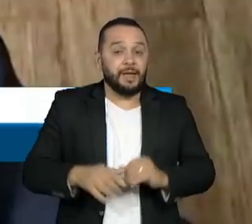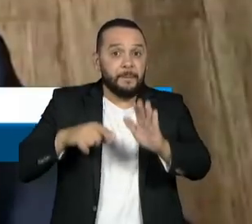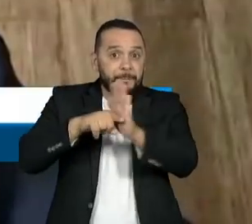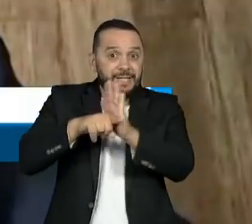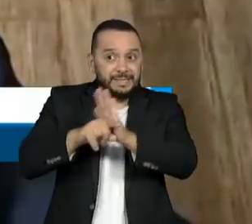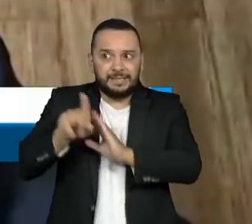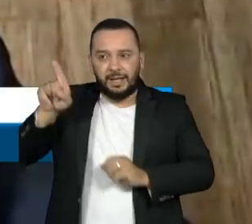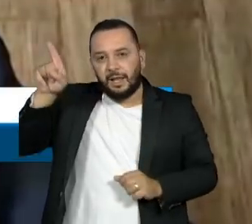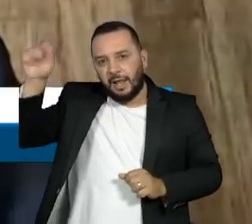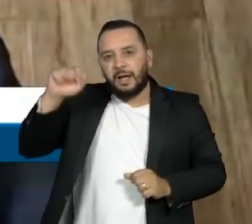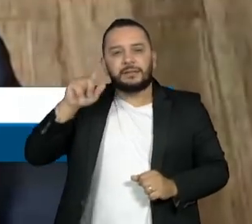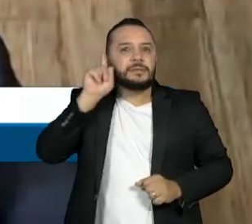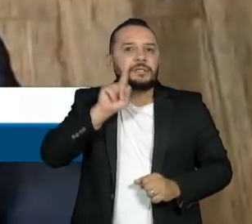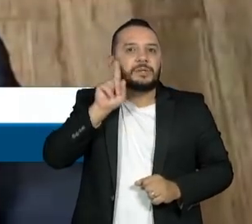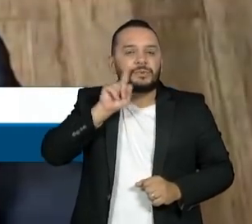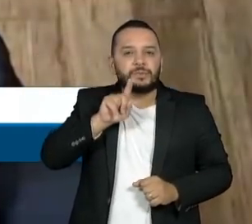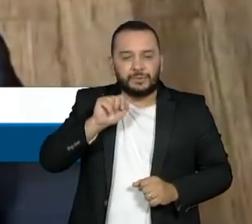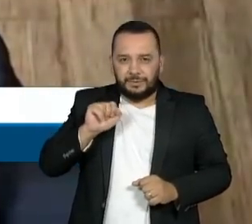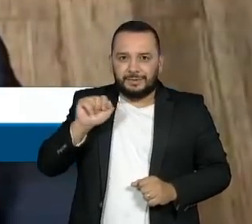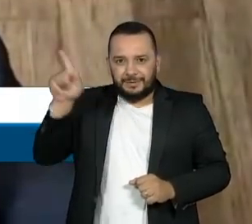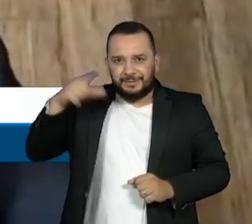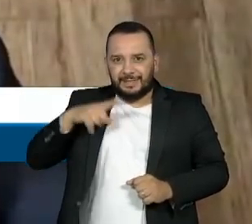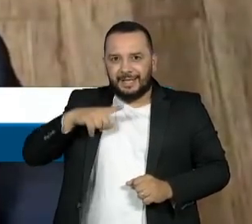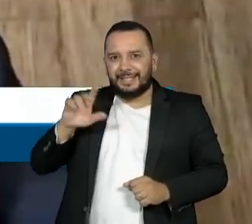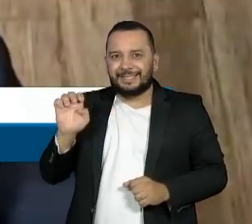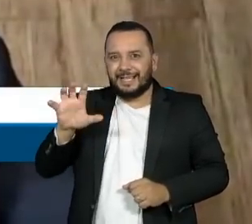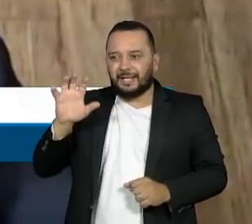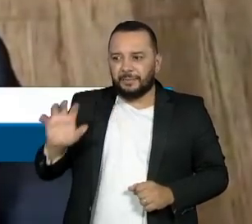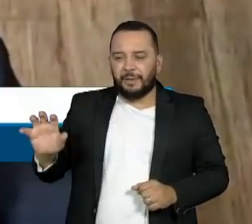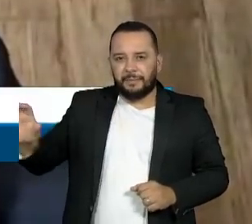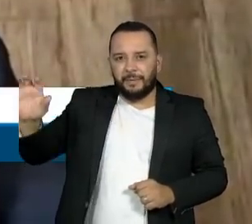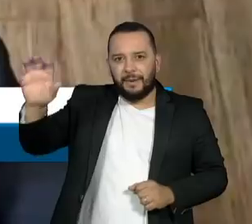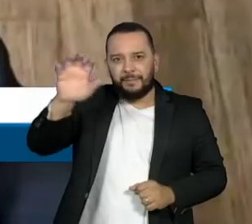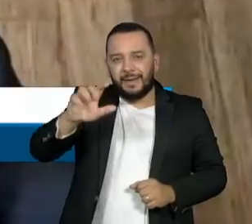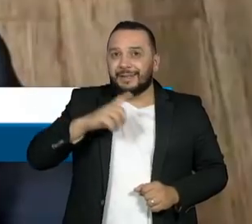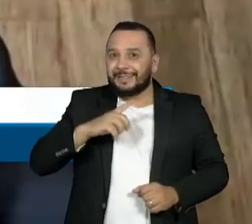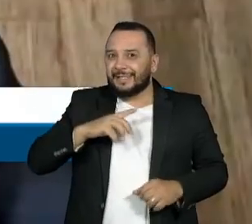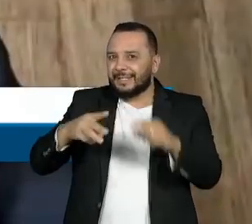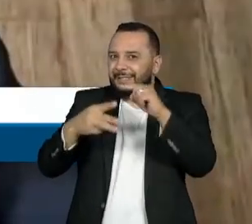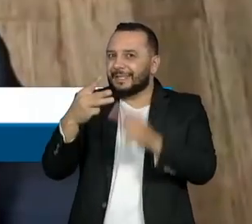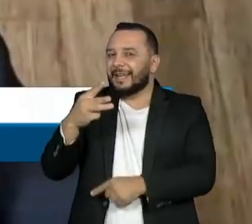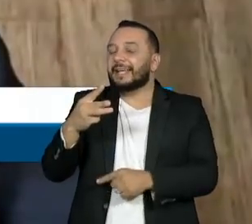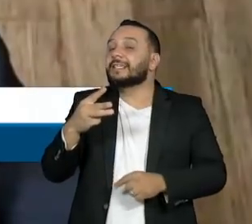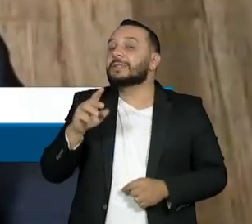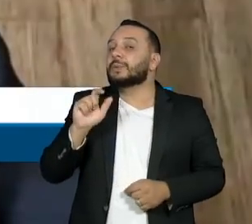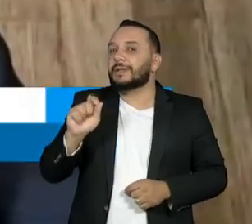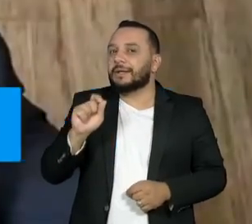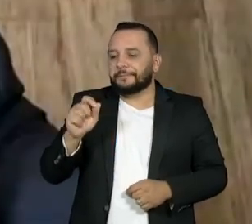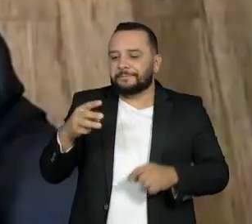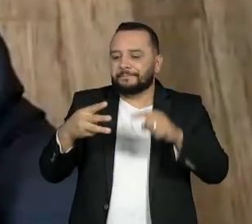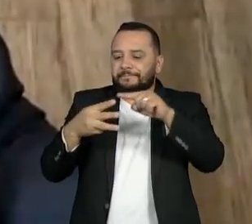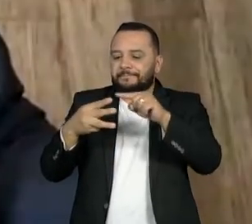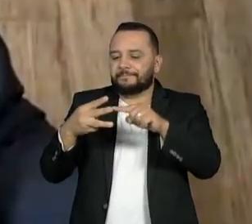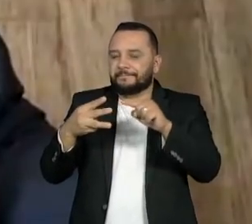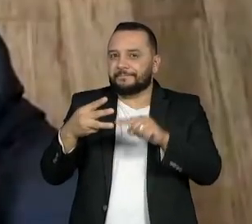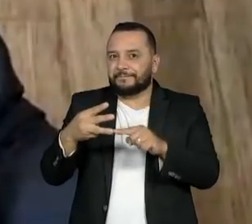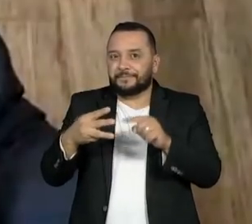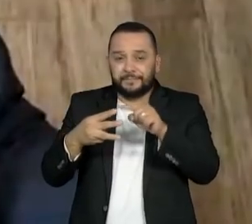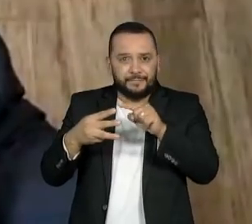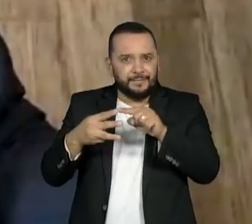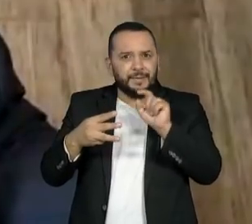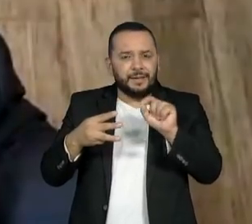feito nos estados-chave indicam, assim, majoritariamente três pontos, tá? O primeiro é que o nível